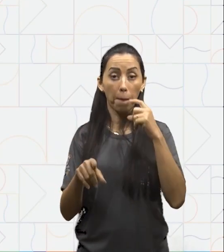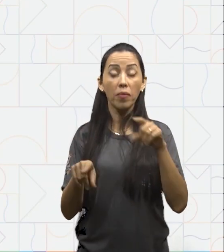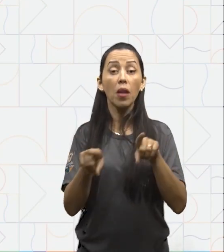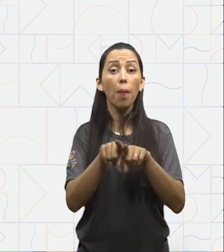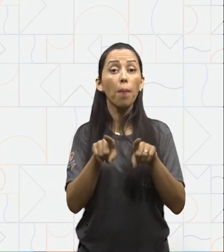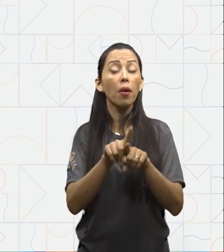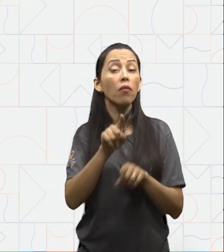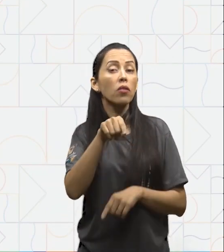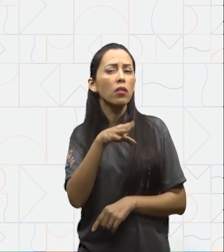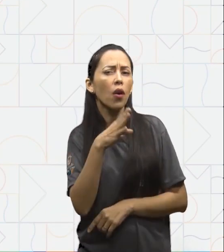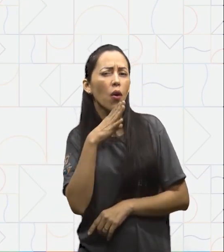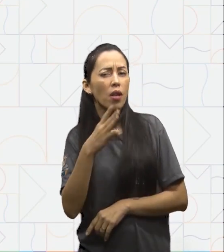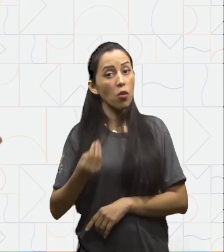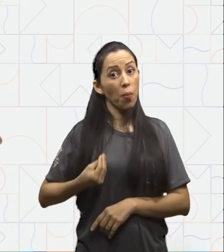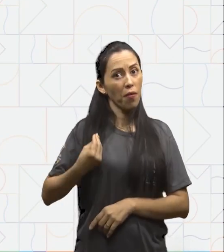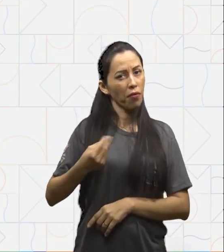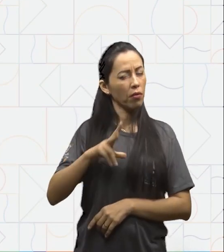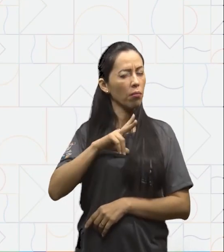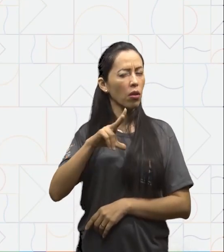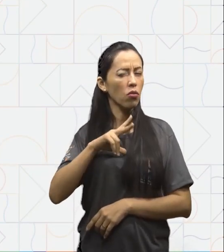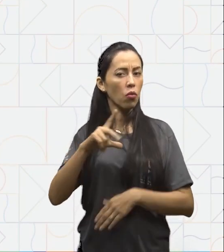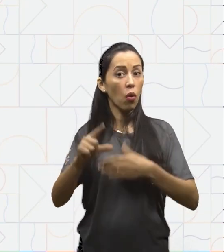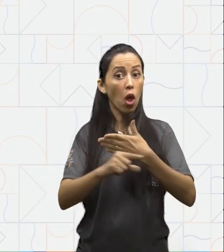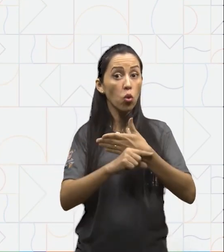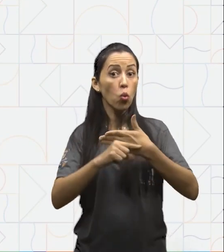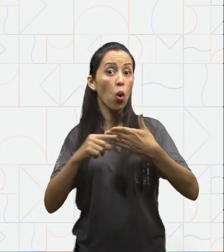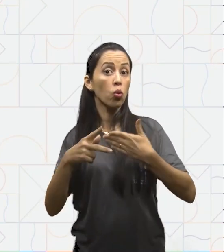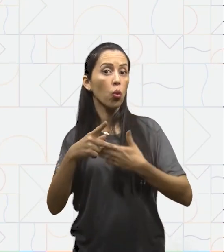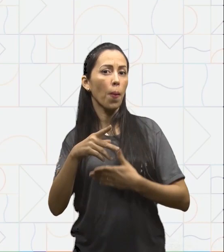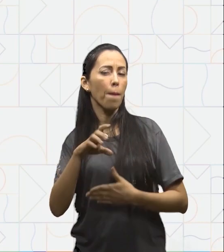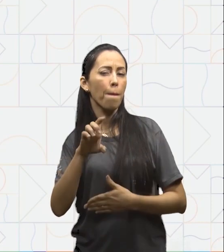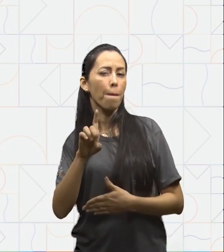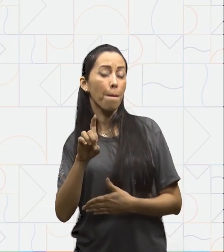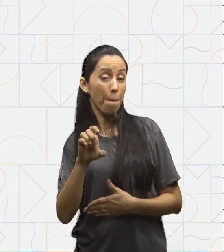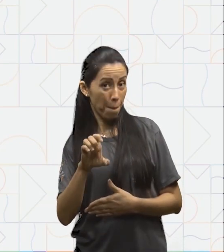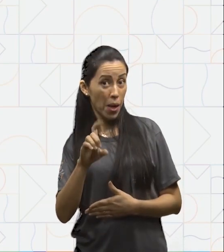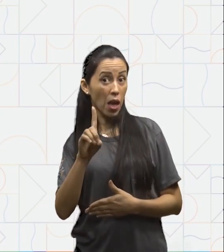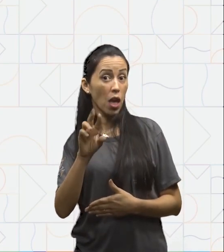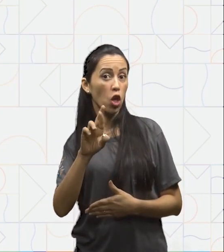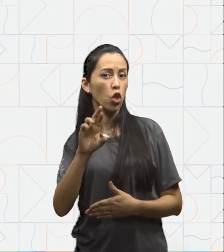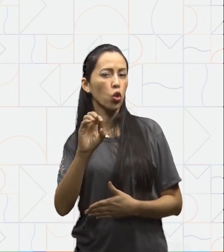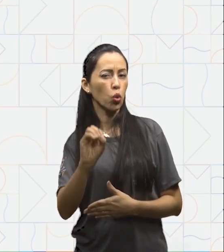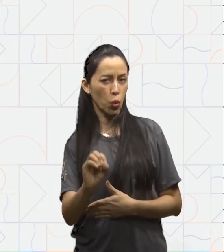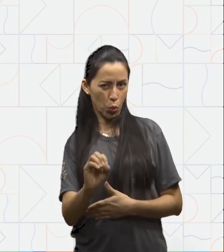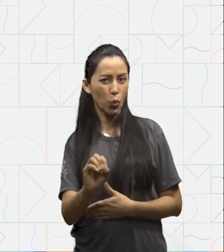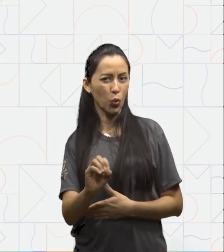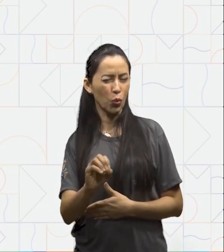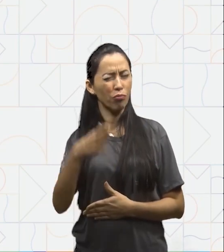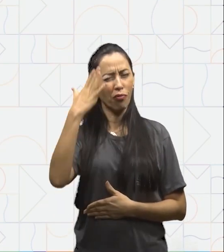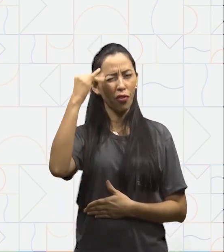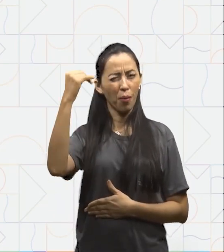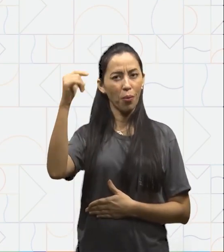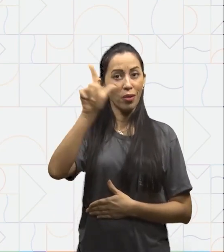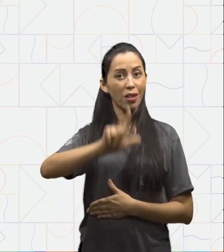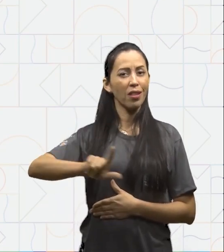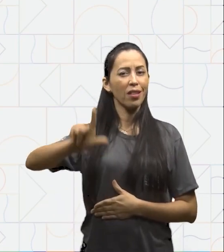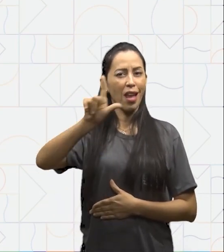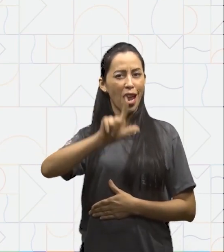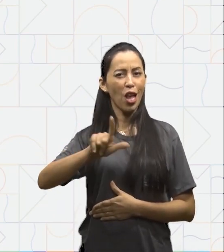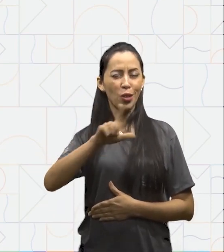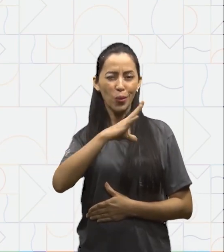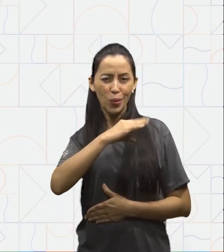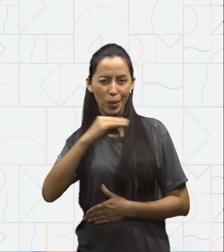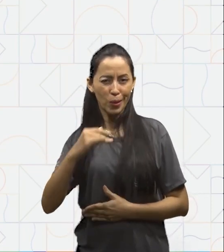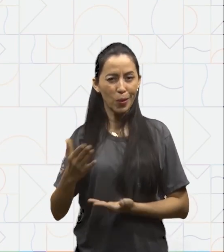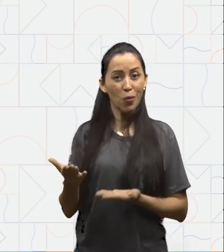Você conheceu um pouco sobre a vida de Pedro Bandeira, um dos maiores escritores brasileiros da literatura